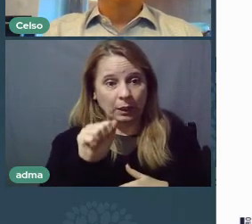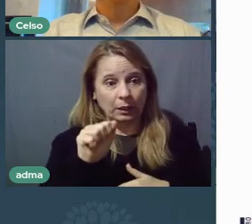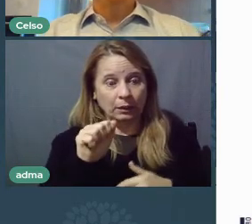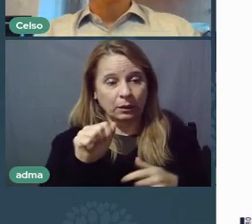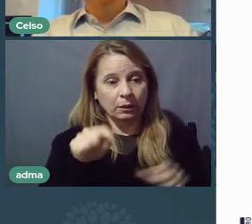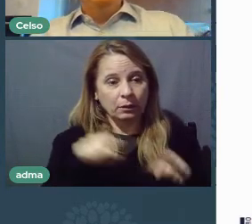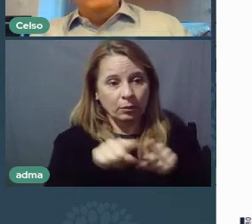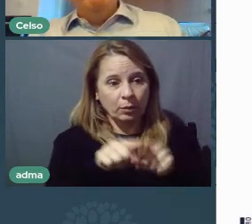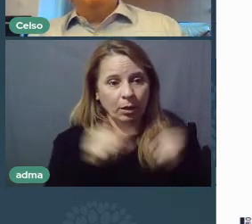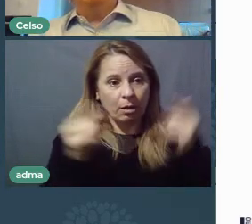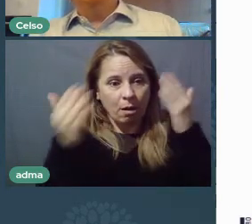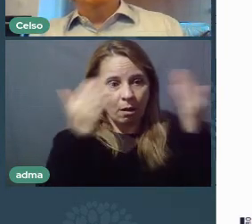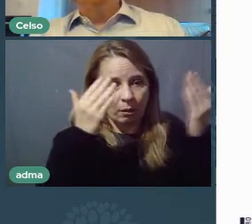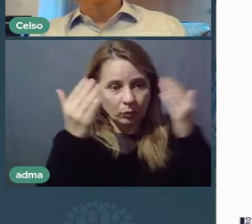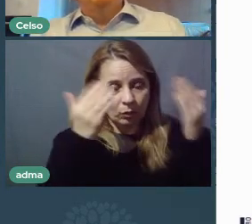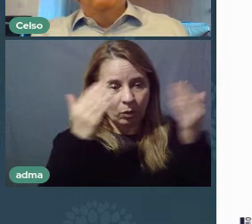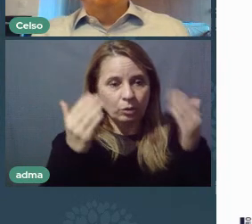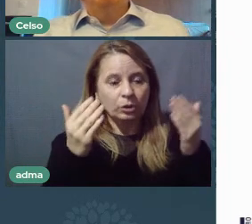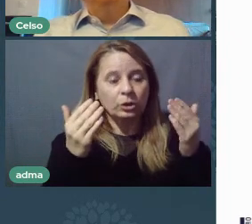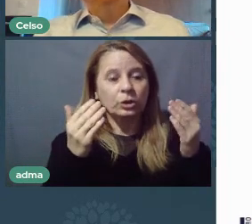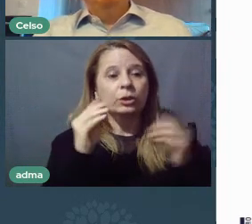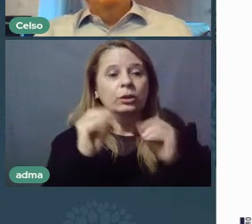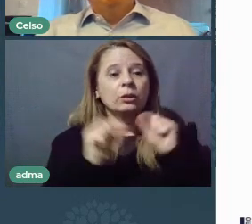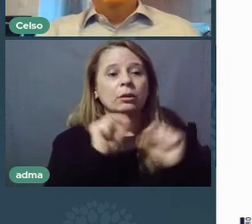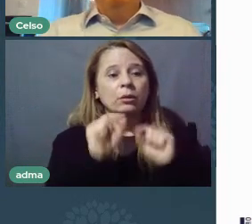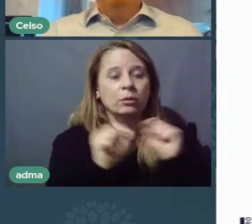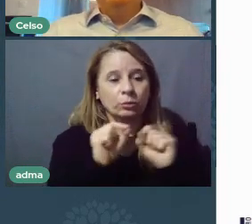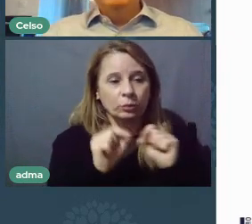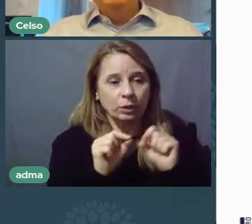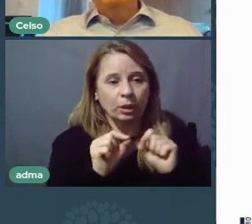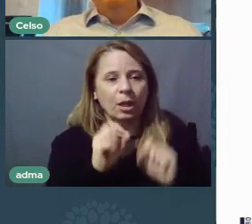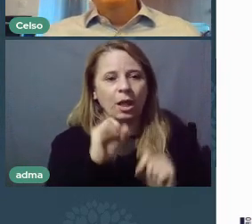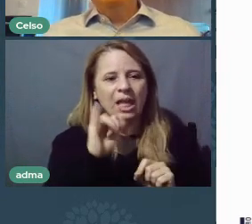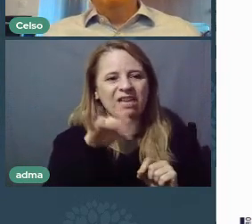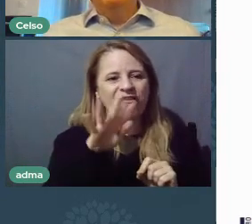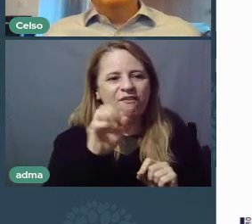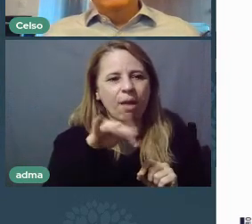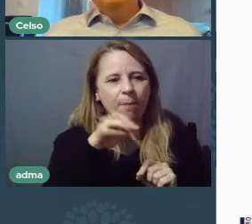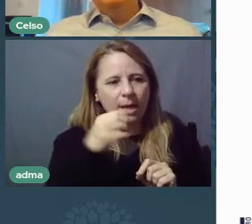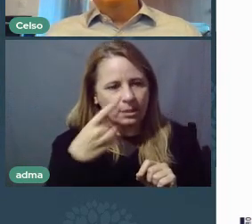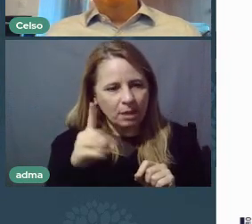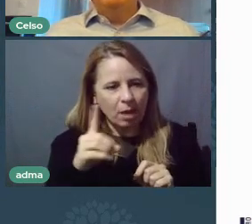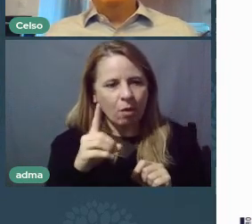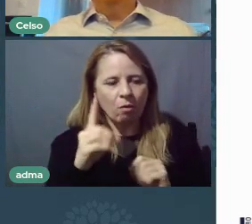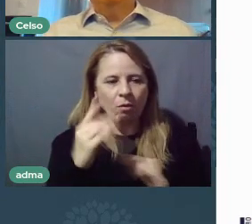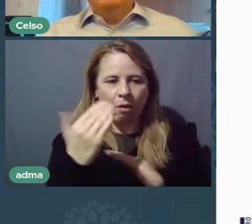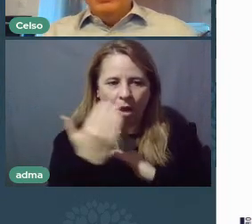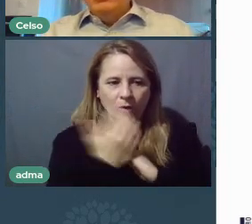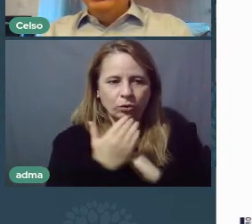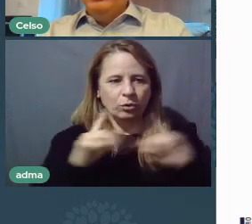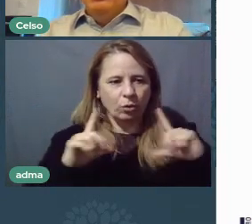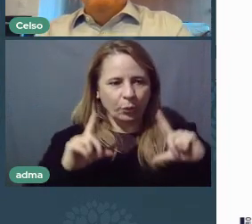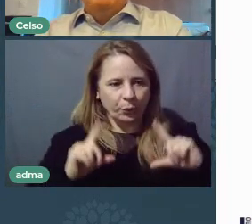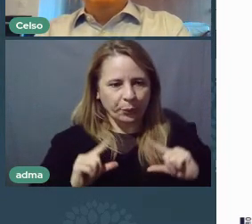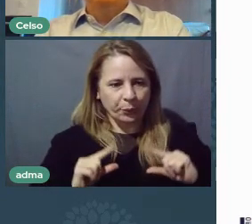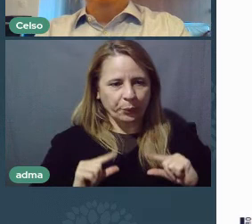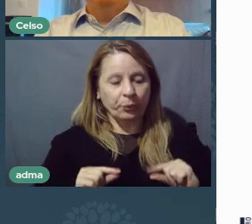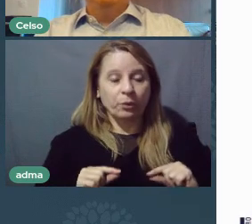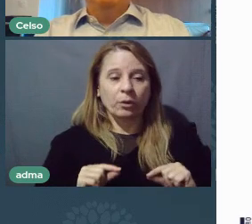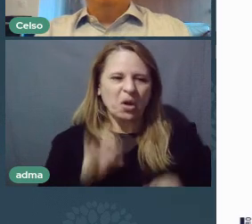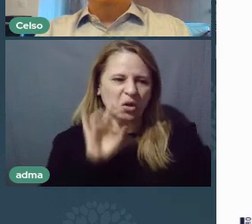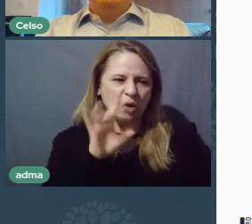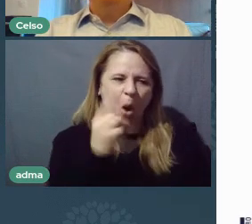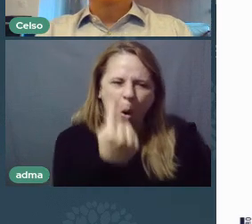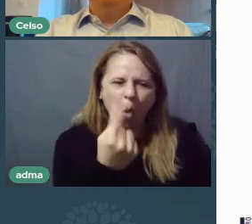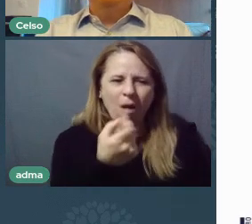teve efeitos em diminuir a inflamação, de novo. Então, não existe uma única abordagem, existem várias abordagens, mas quando